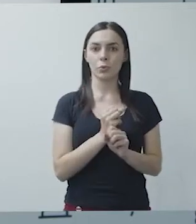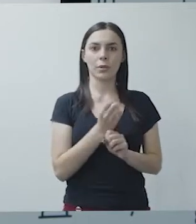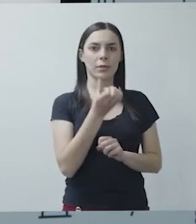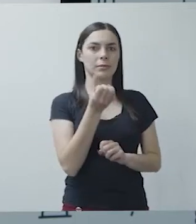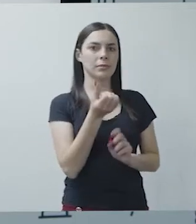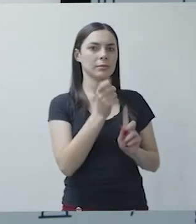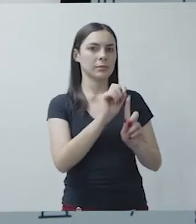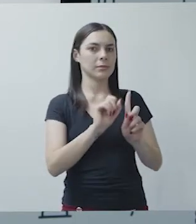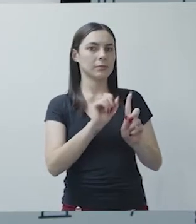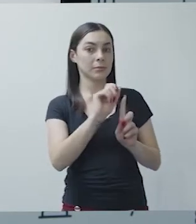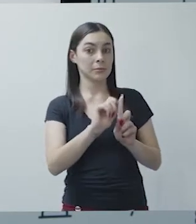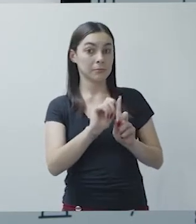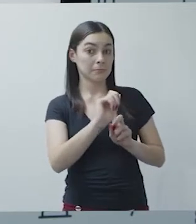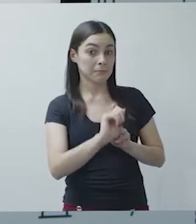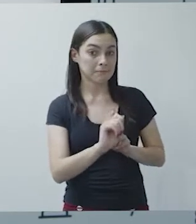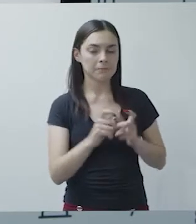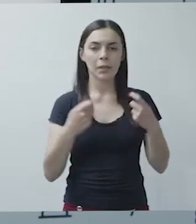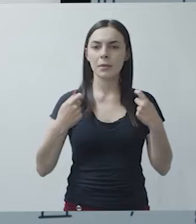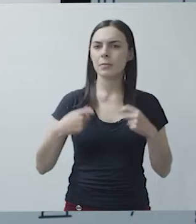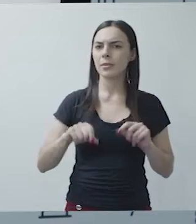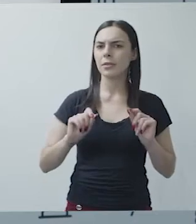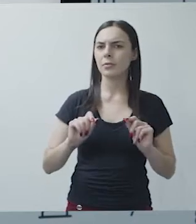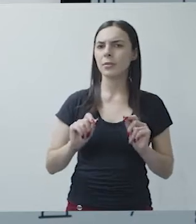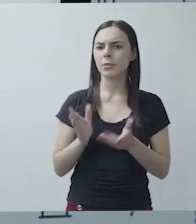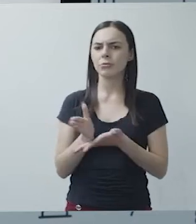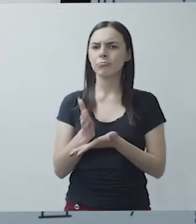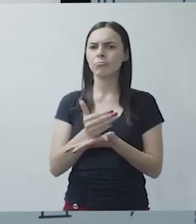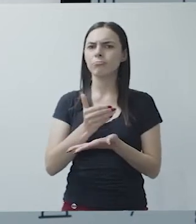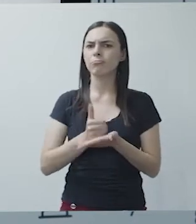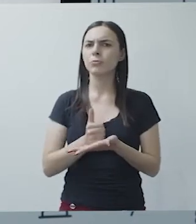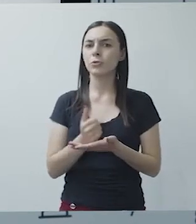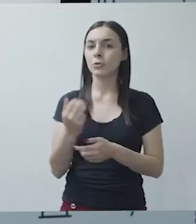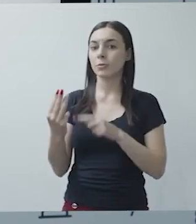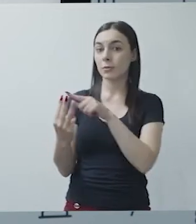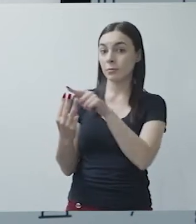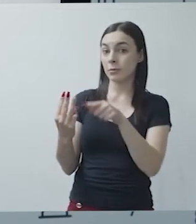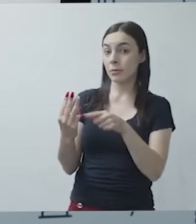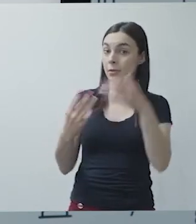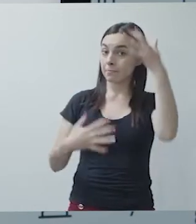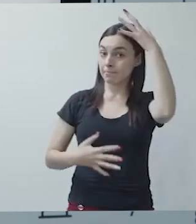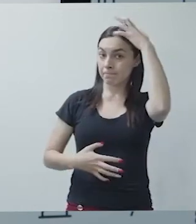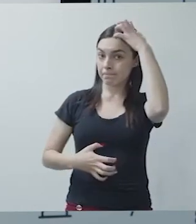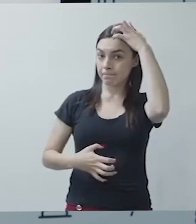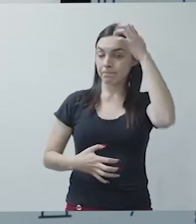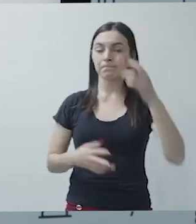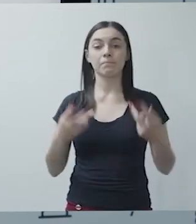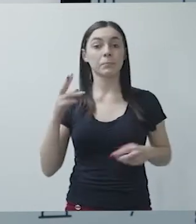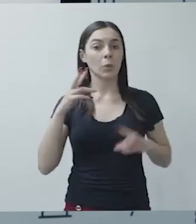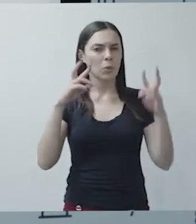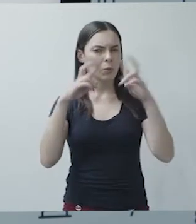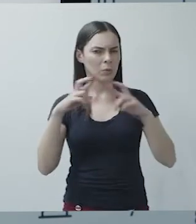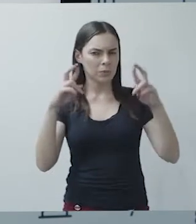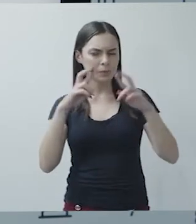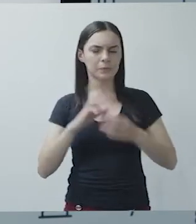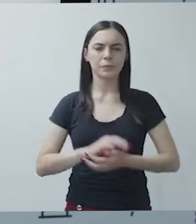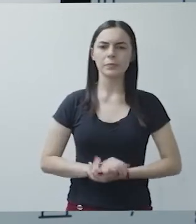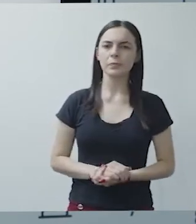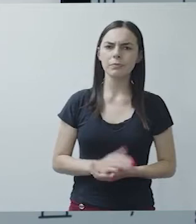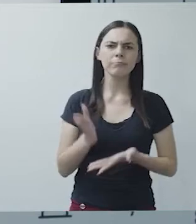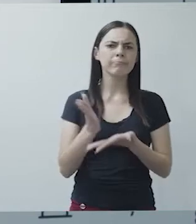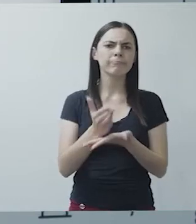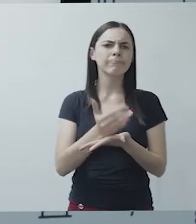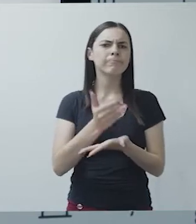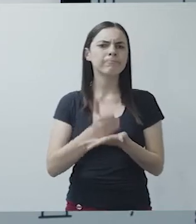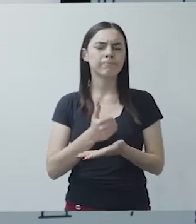seis bananas. E tínhamos que dividir entre os três macacos. Então, observe lá. Para essa